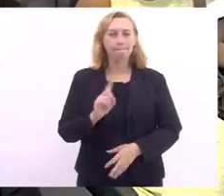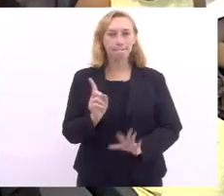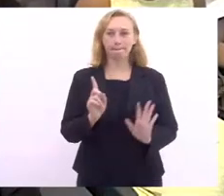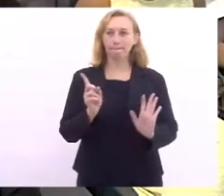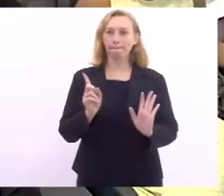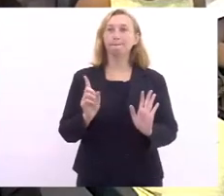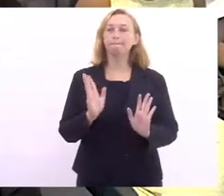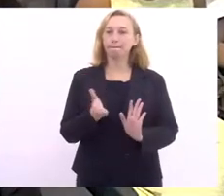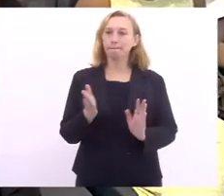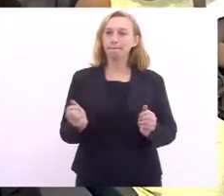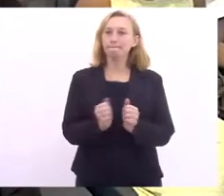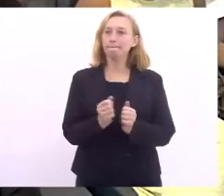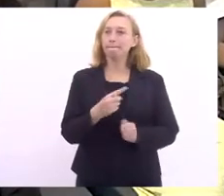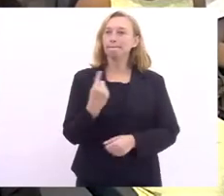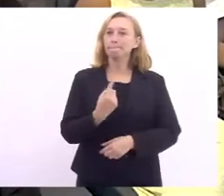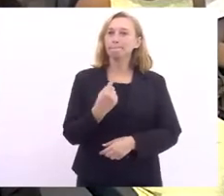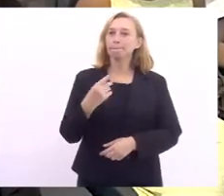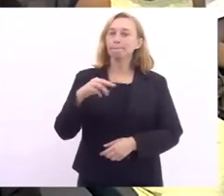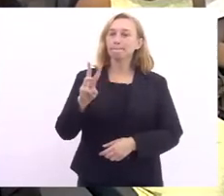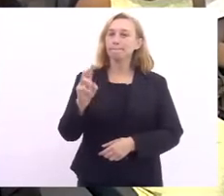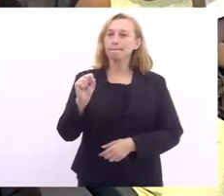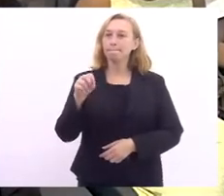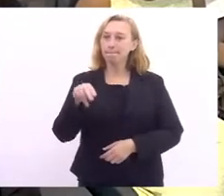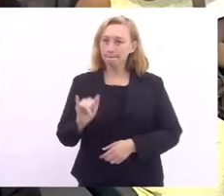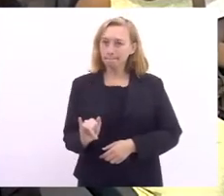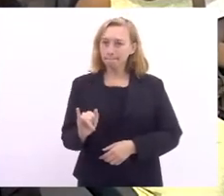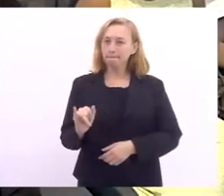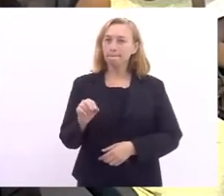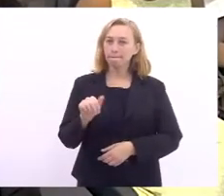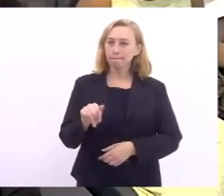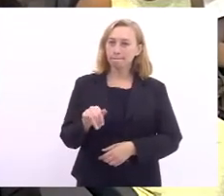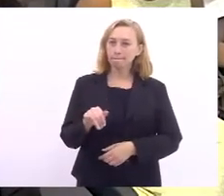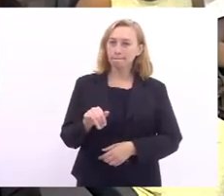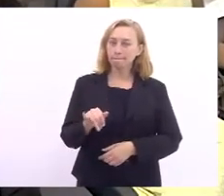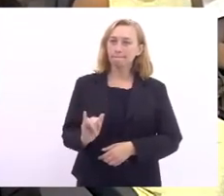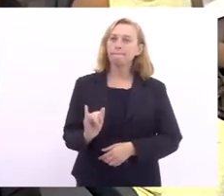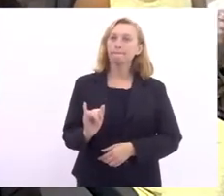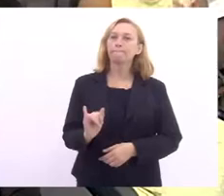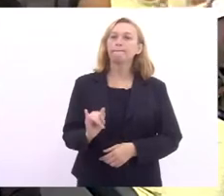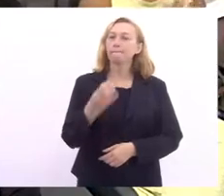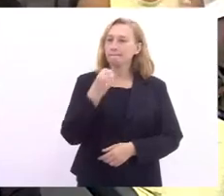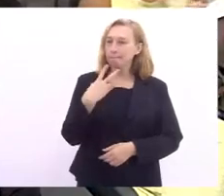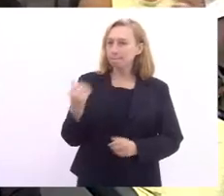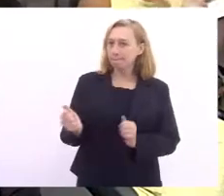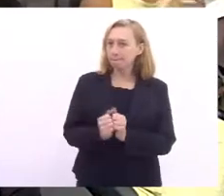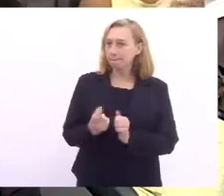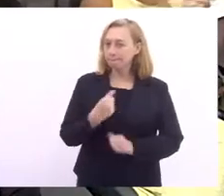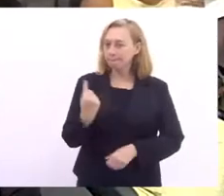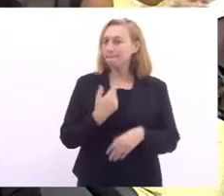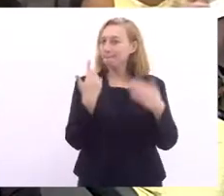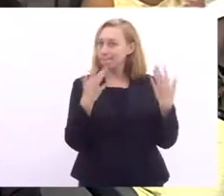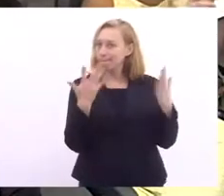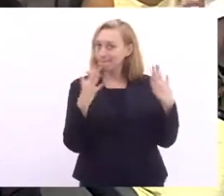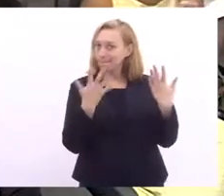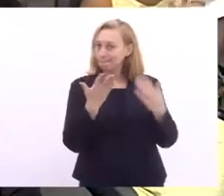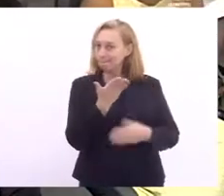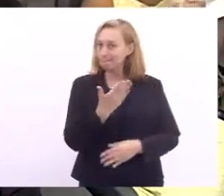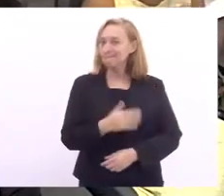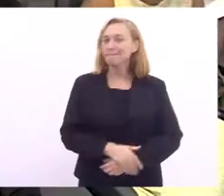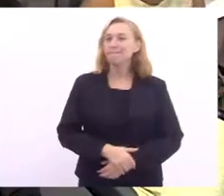tem não já está com dois também Wesley Teixeira mobiliza Caxias eu tinha citado aqui o Wesley Que bom que você aqui vou noite obrigado